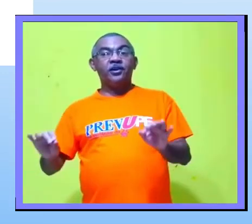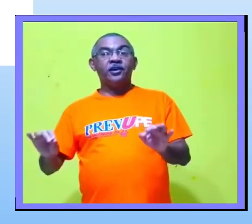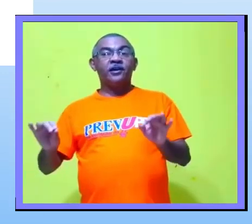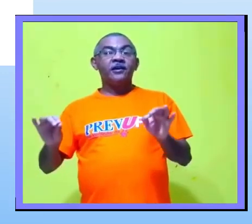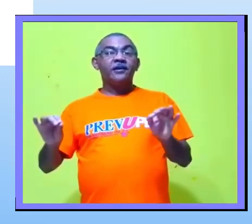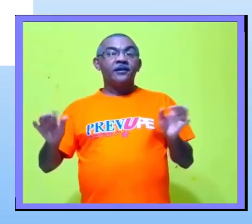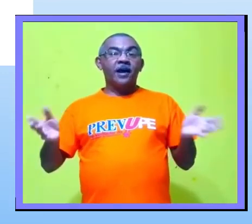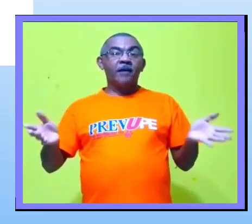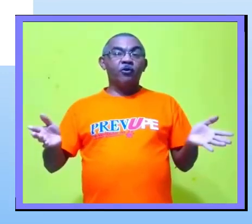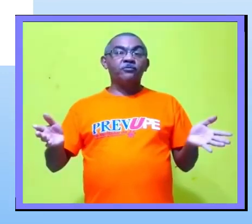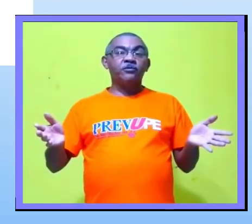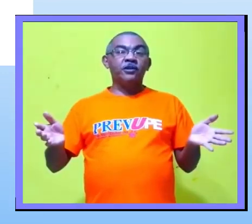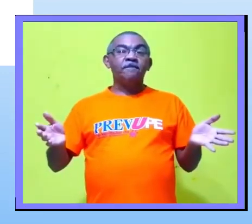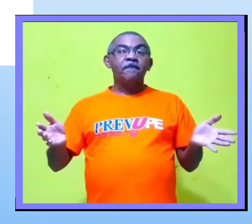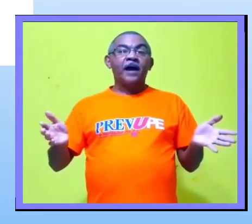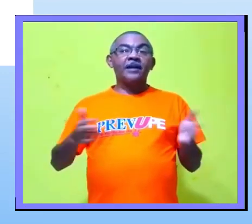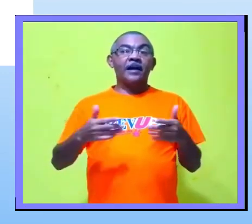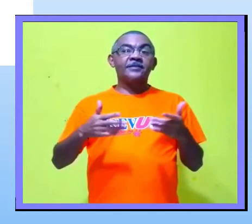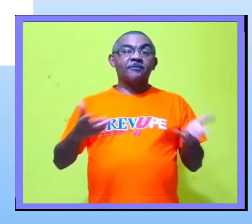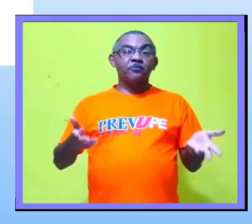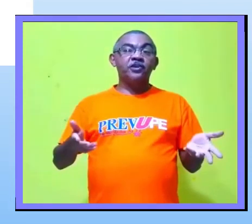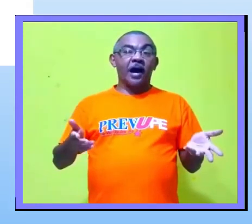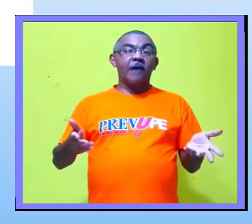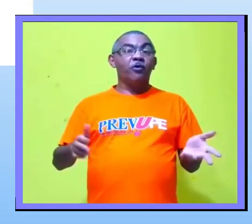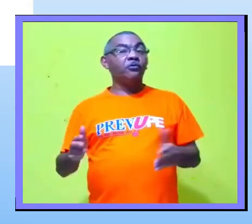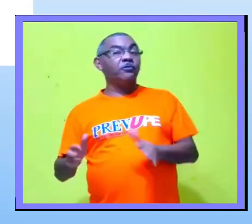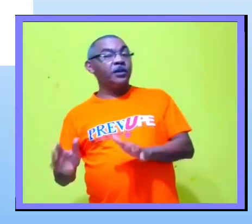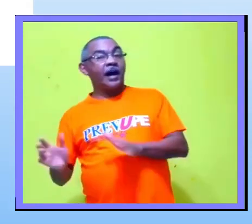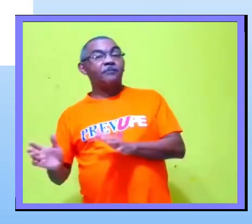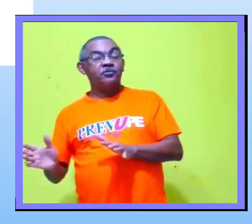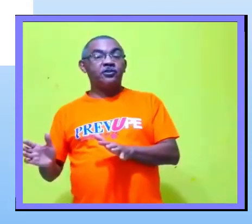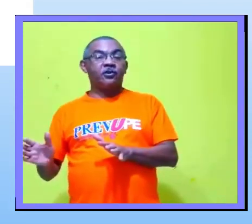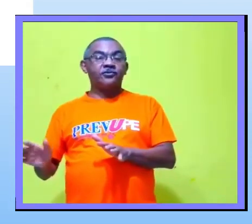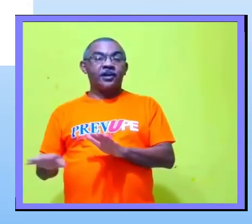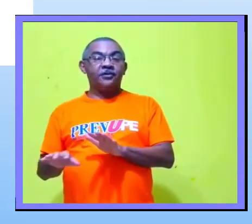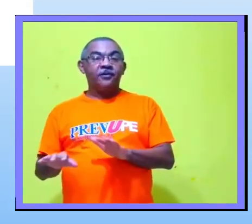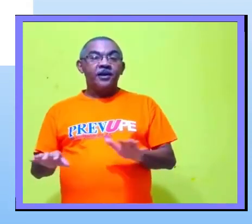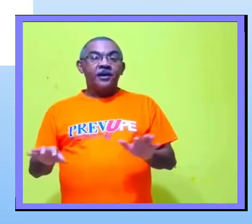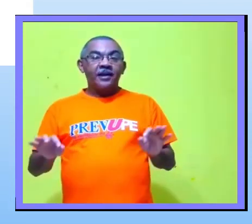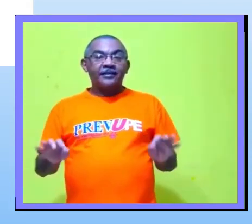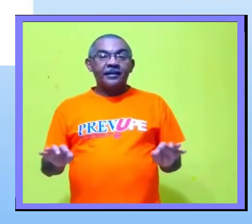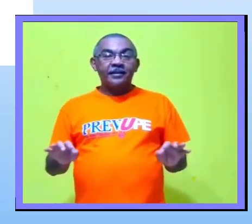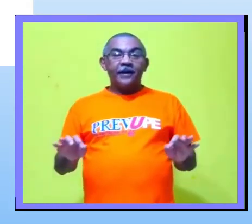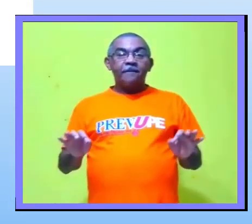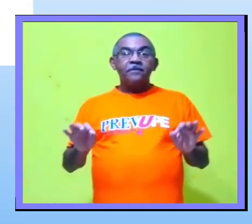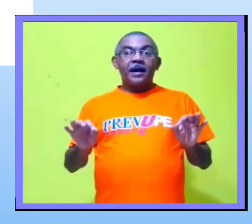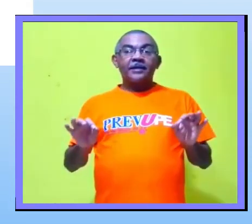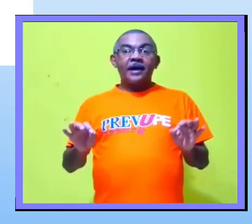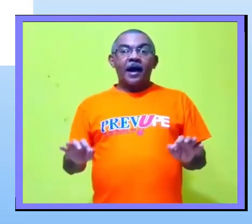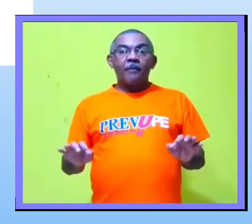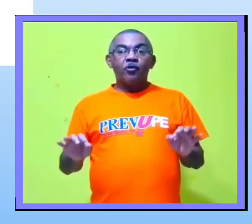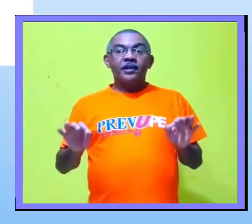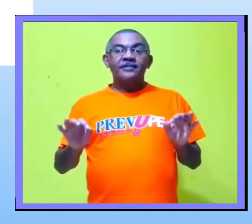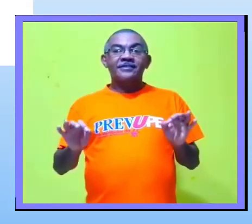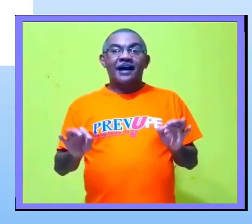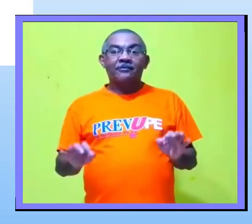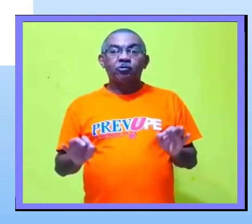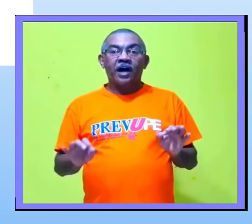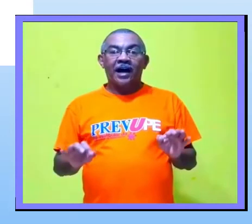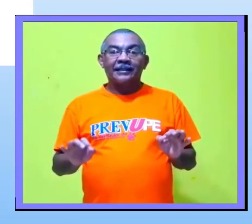hidrogênio e átomos de carbono e átomos de hidrogênio. Letra D, cadeia